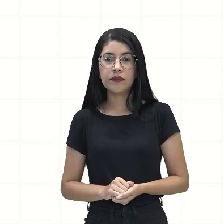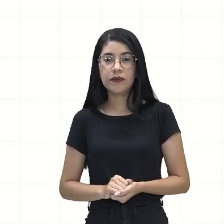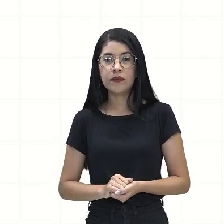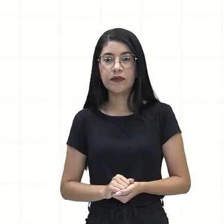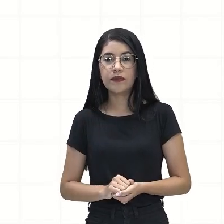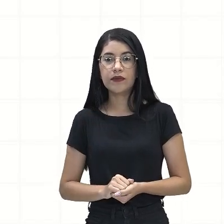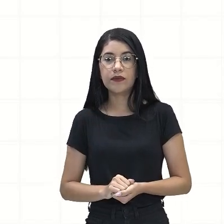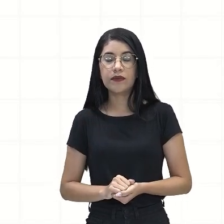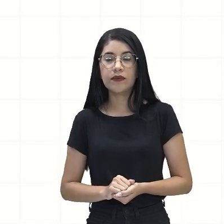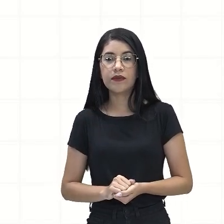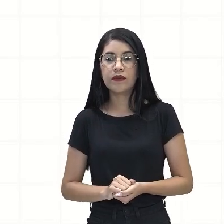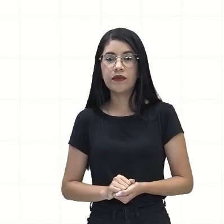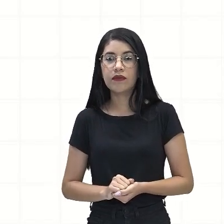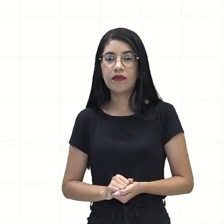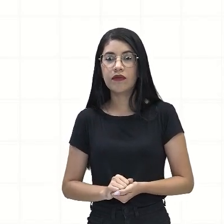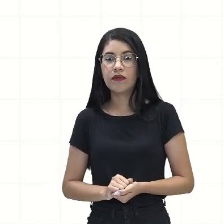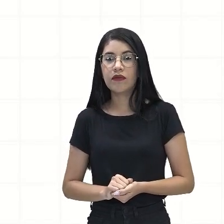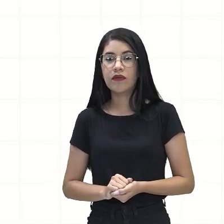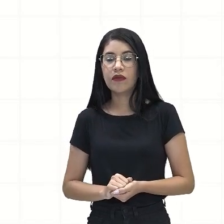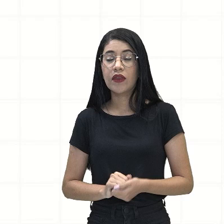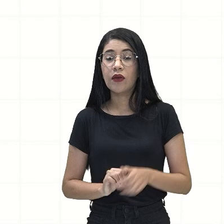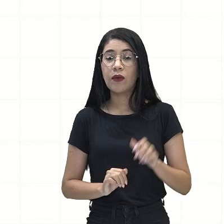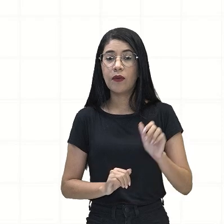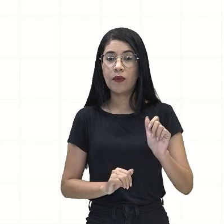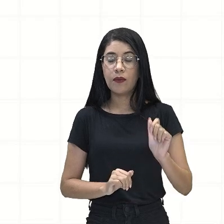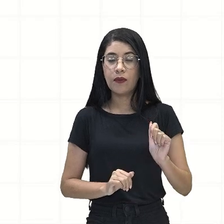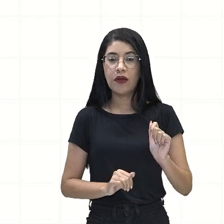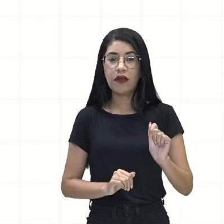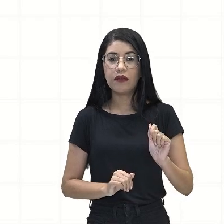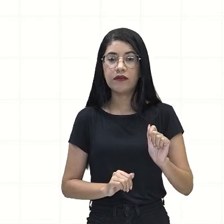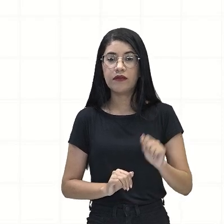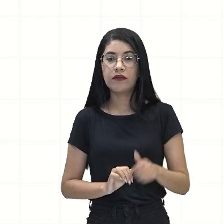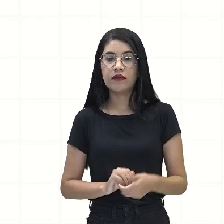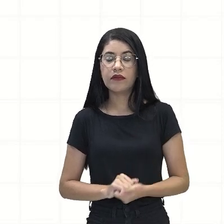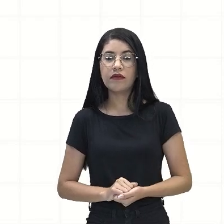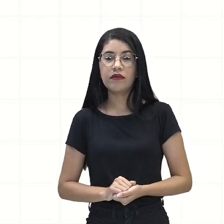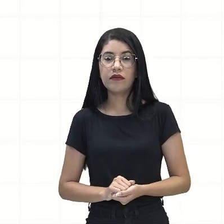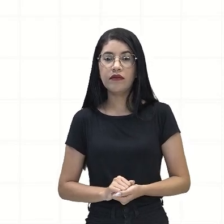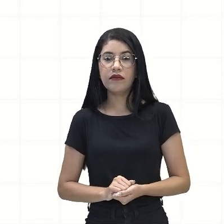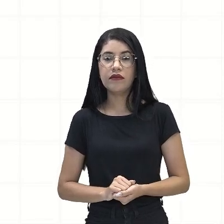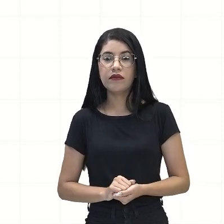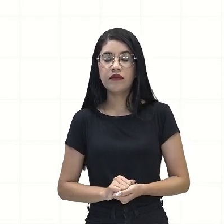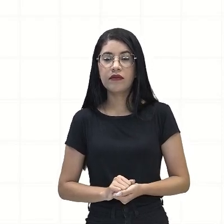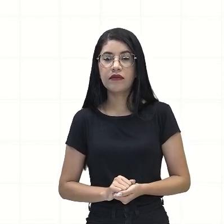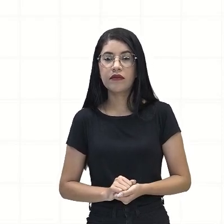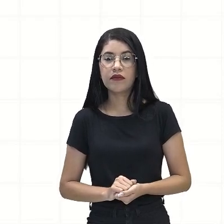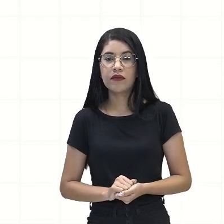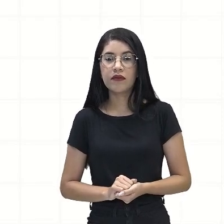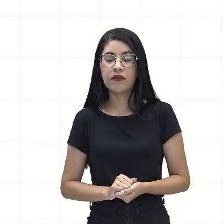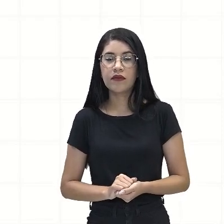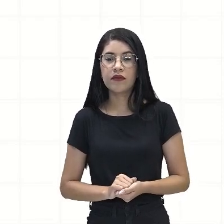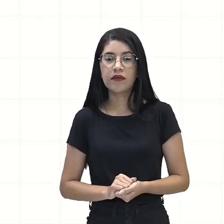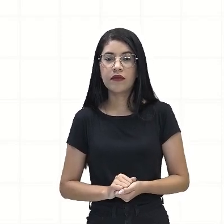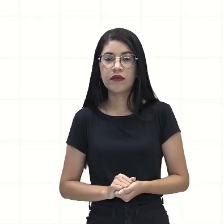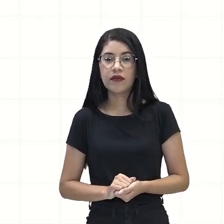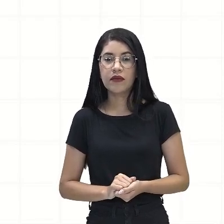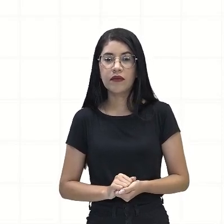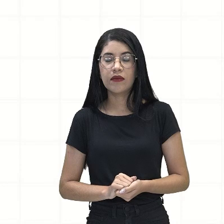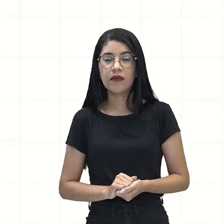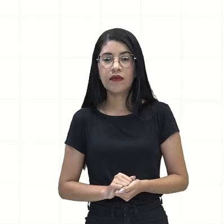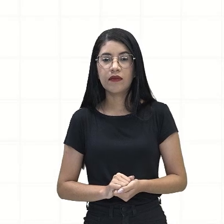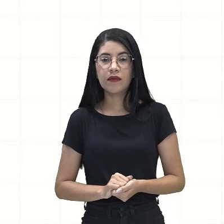certo? Agora, o ponto A. O ponto A, vou ligar ele aqui no y e no